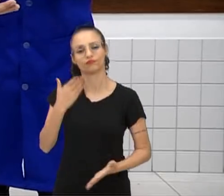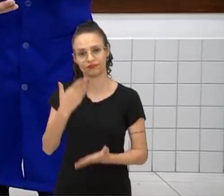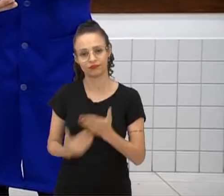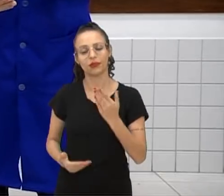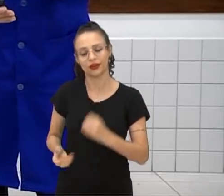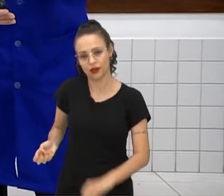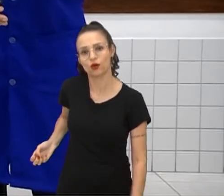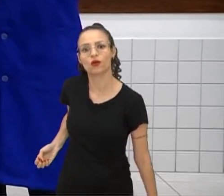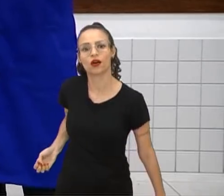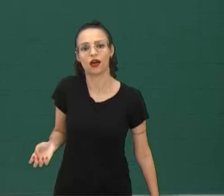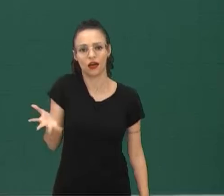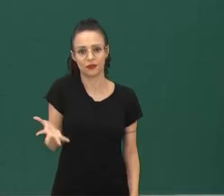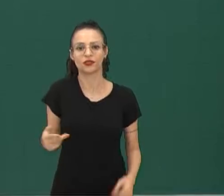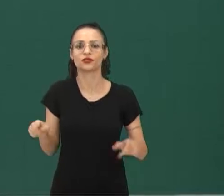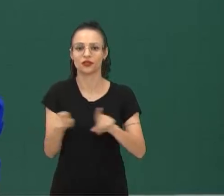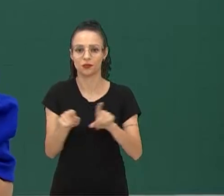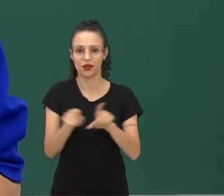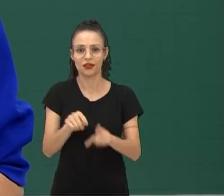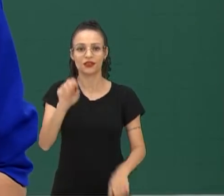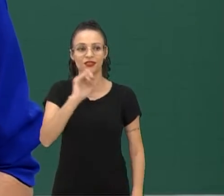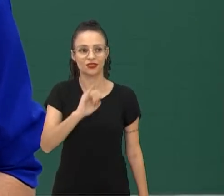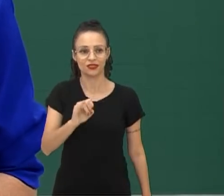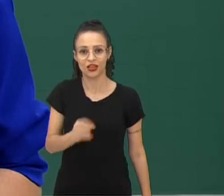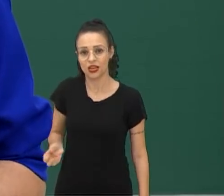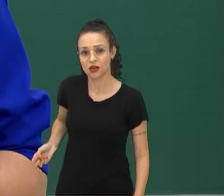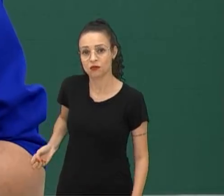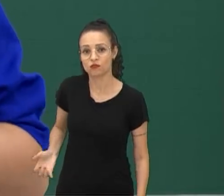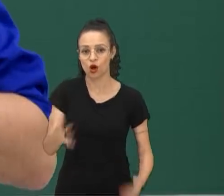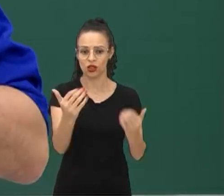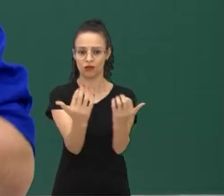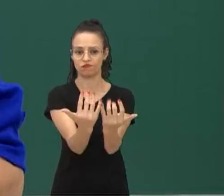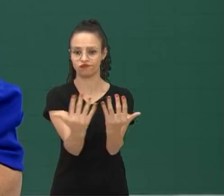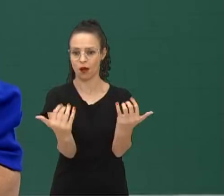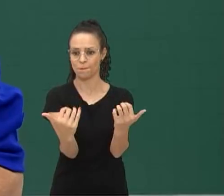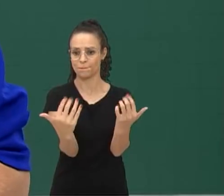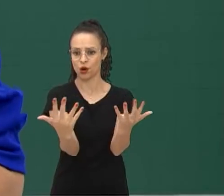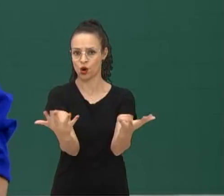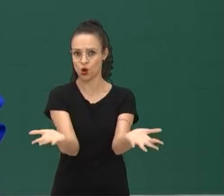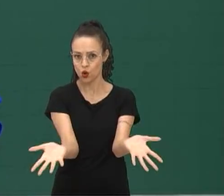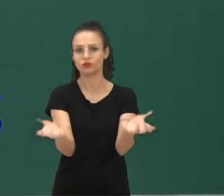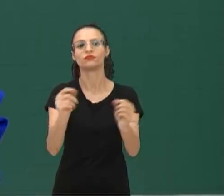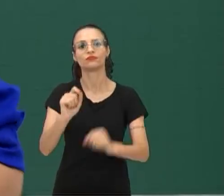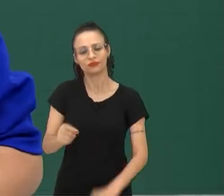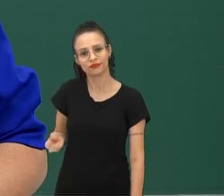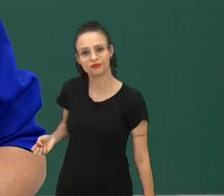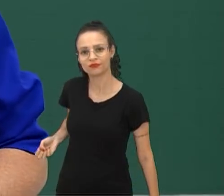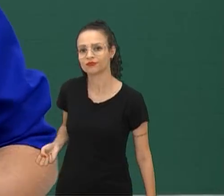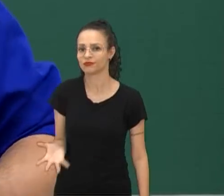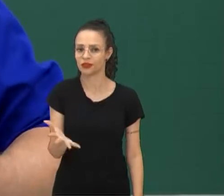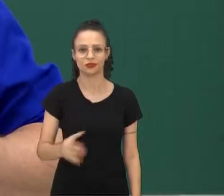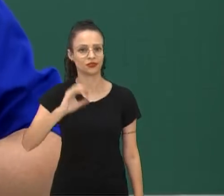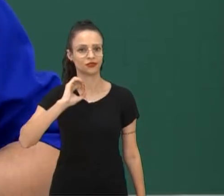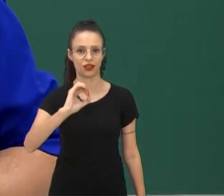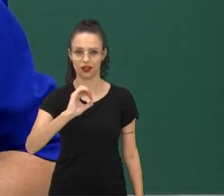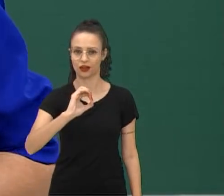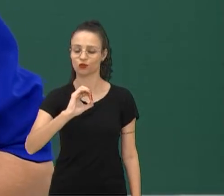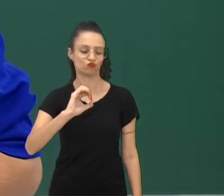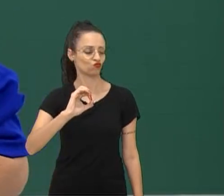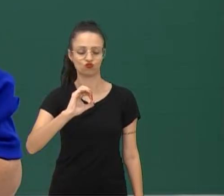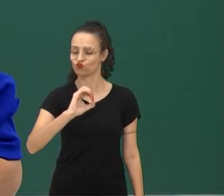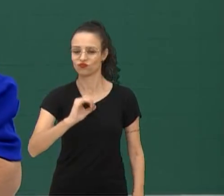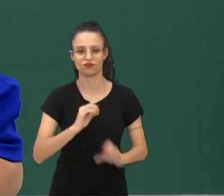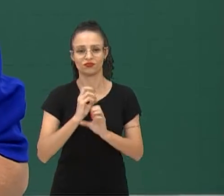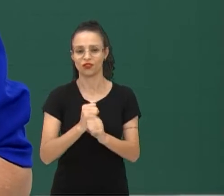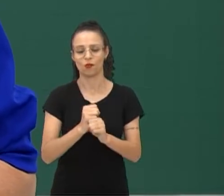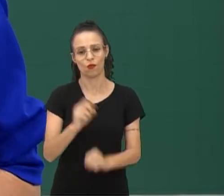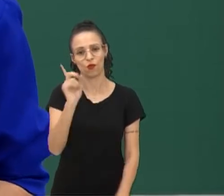esse arremesso também. Mesmo que a bola derrube os pinos, esse lançamento dele ficará zerado. Ele não marca